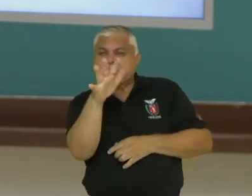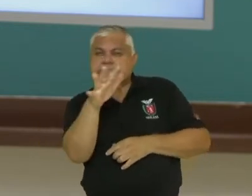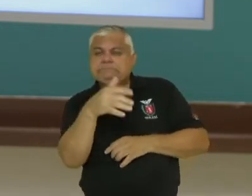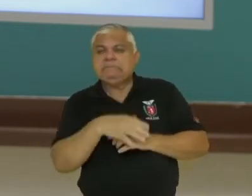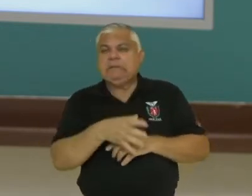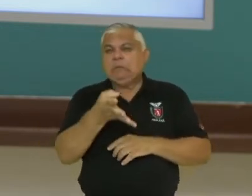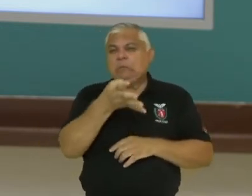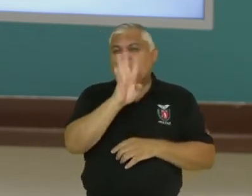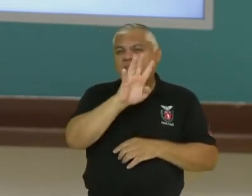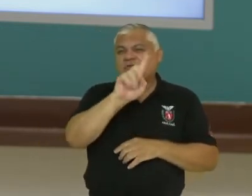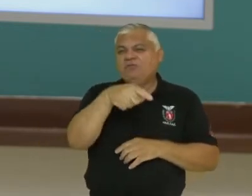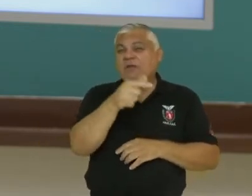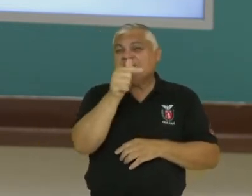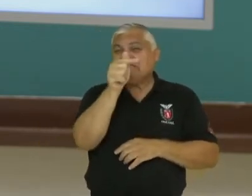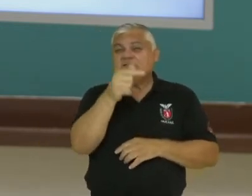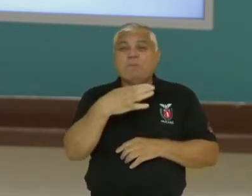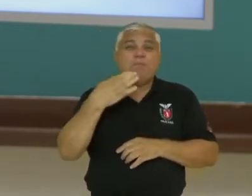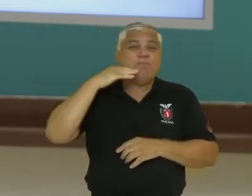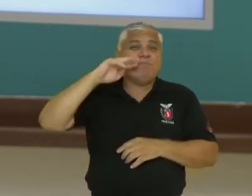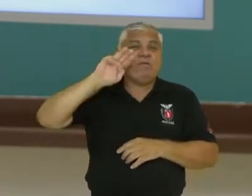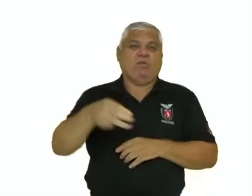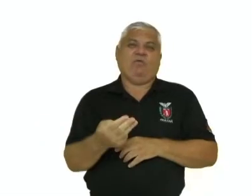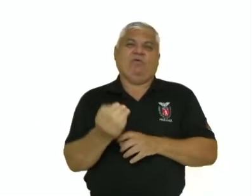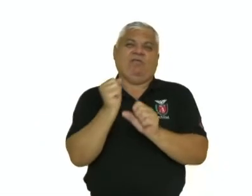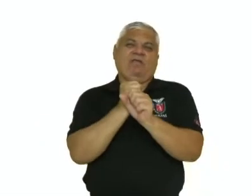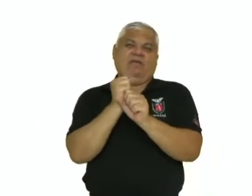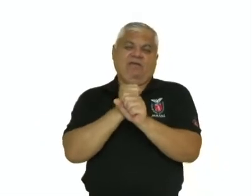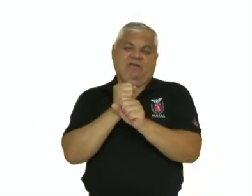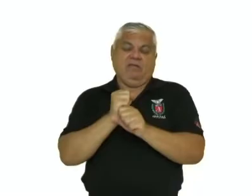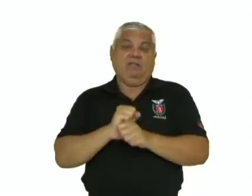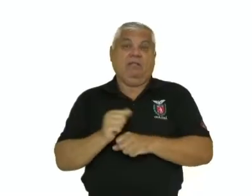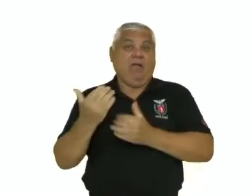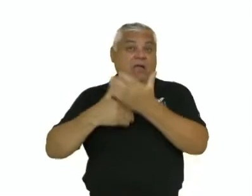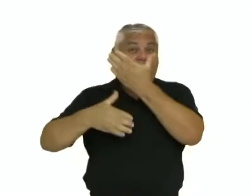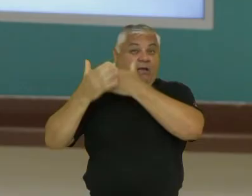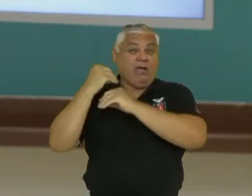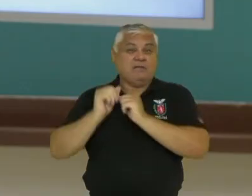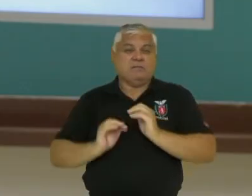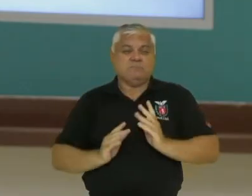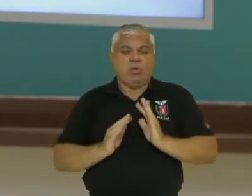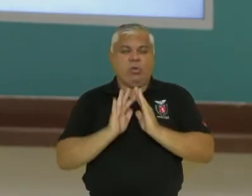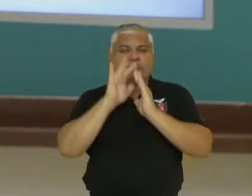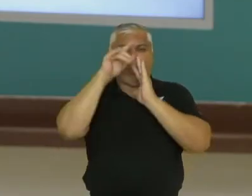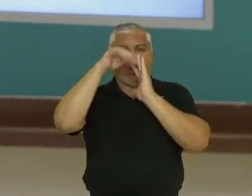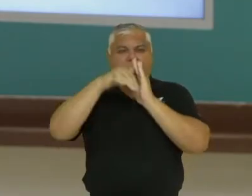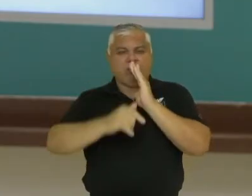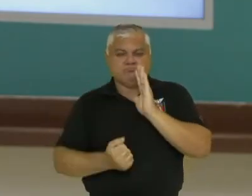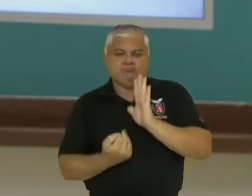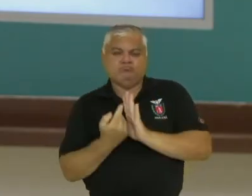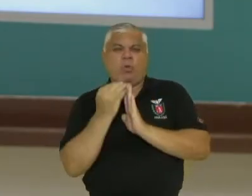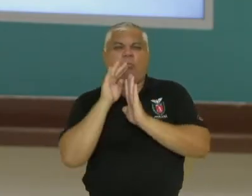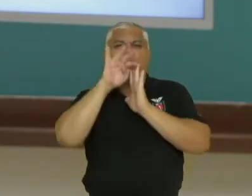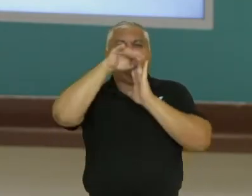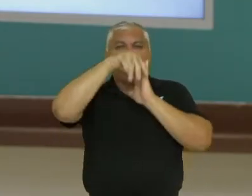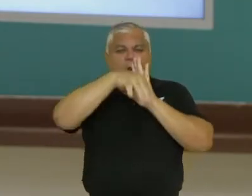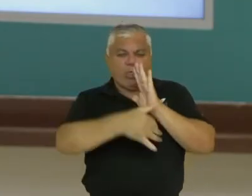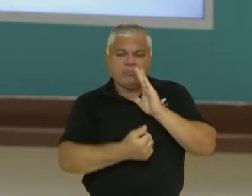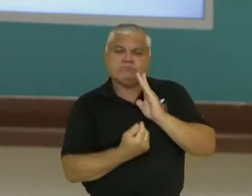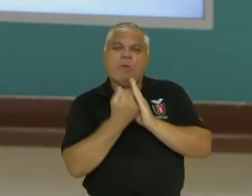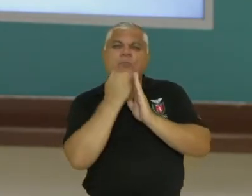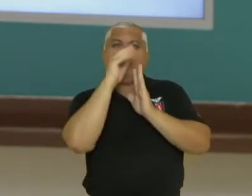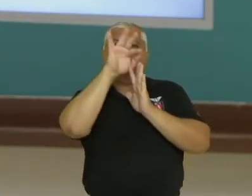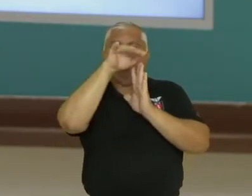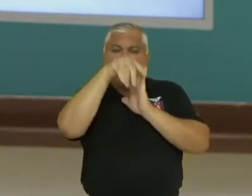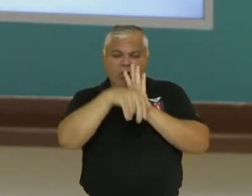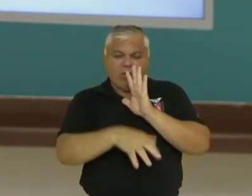nosso planeta. No início, a Terra era coberta por vulcões ativos, entrando em erupções. Lentamente, o planeta começou